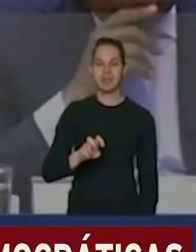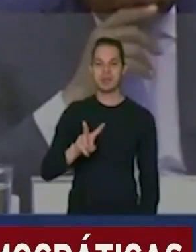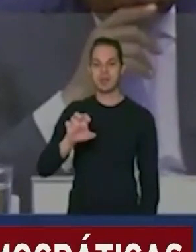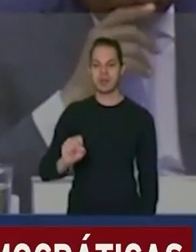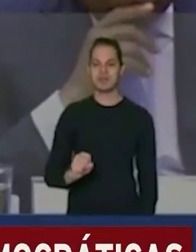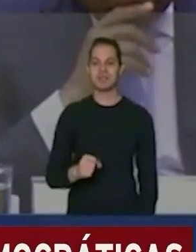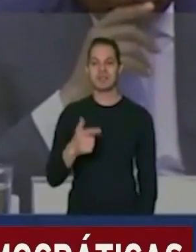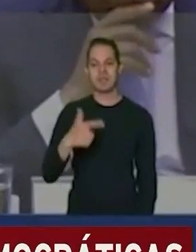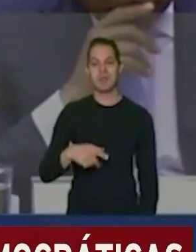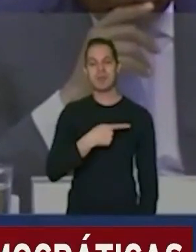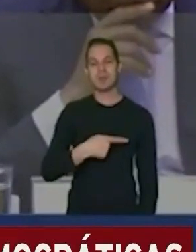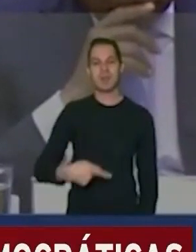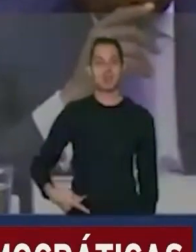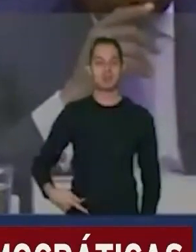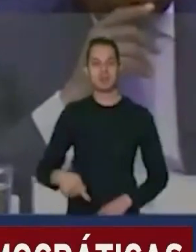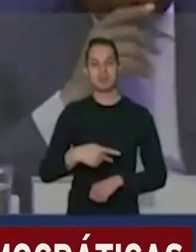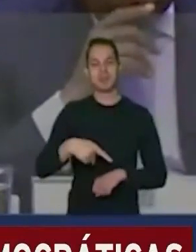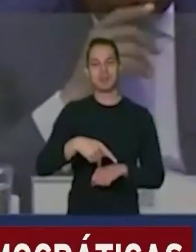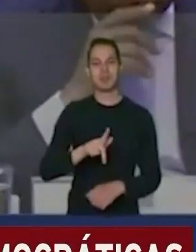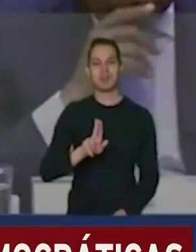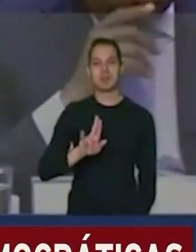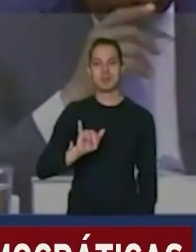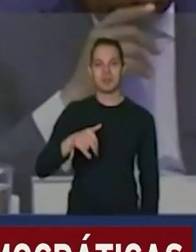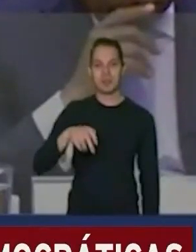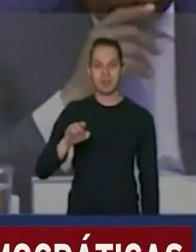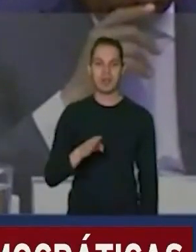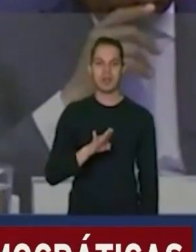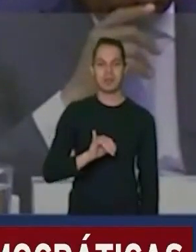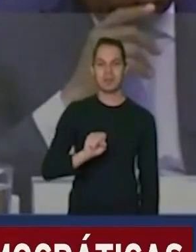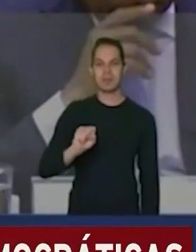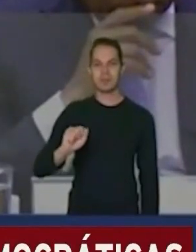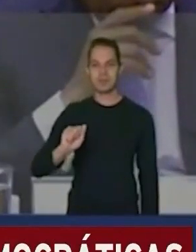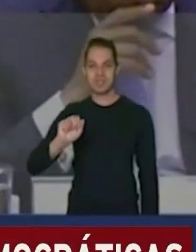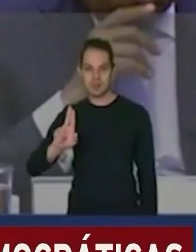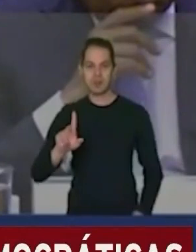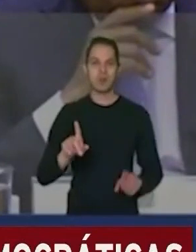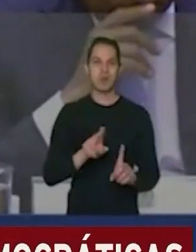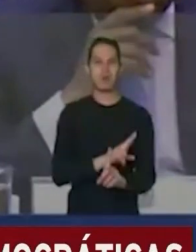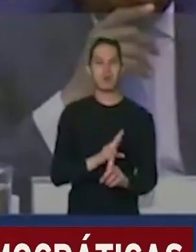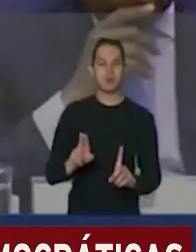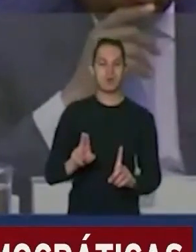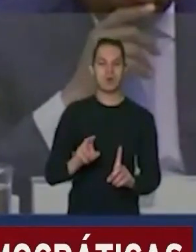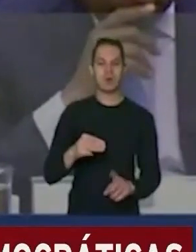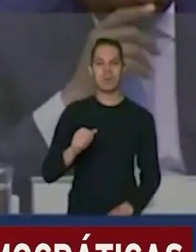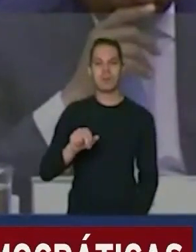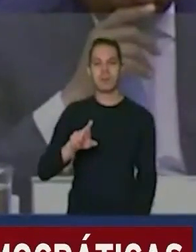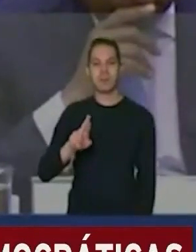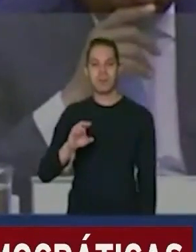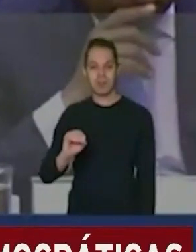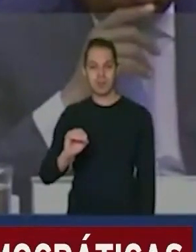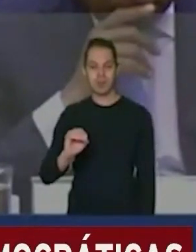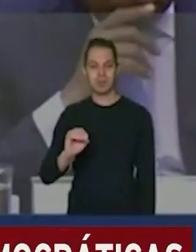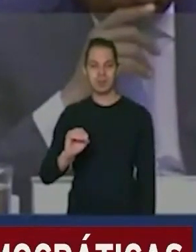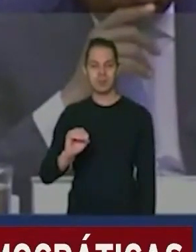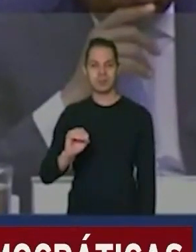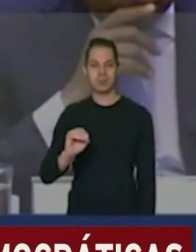a volta do mensalão e o esquema de corrupção. Lira ainda afirmou o seguinte, que o Congresso Nacional está trabalhando cada vez